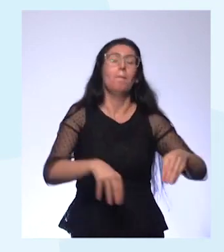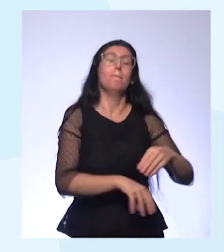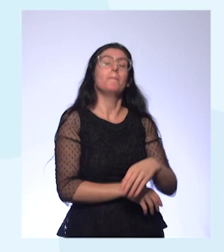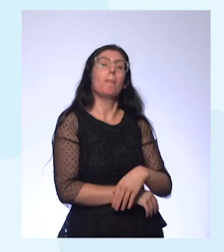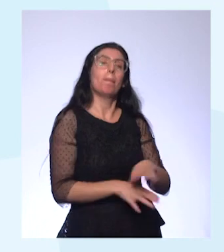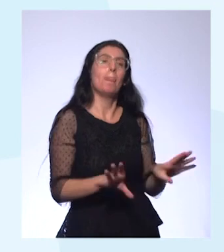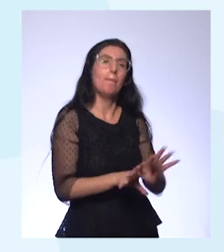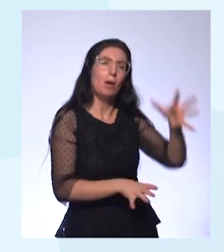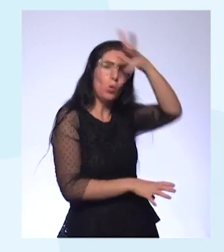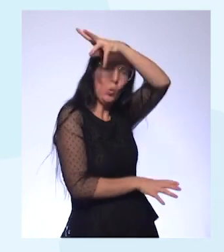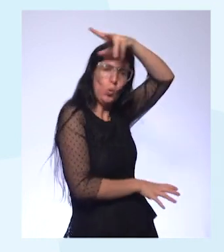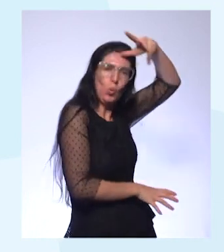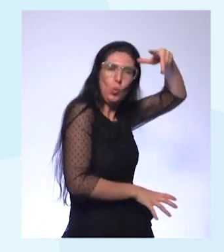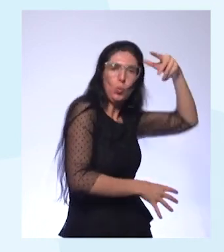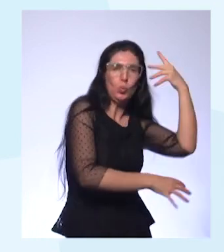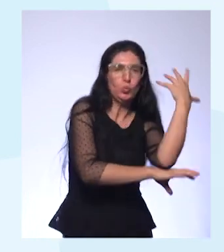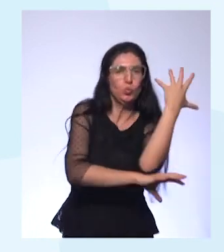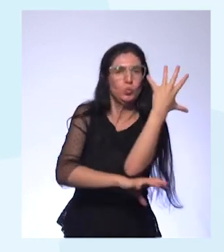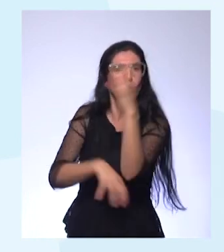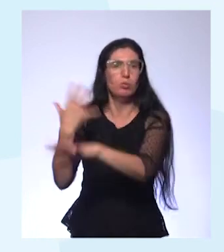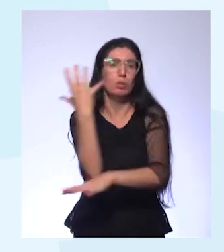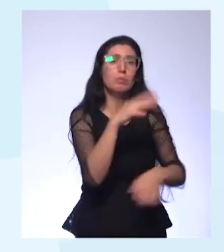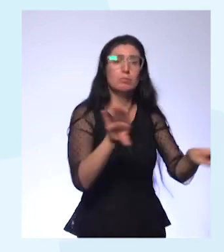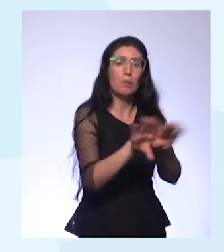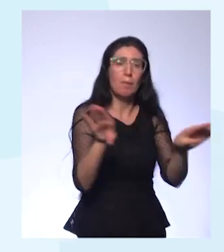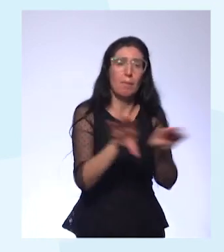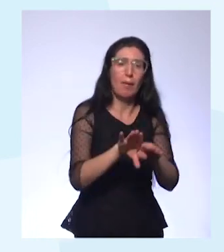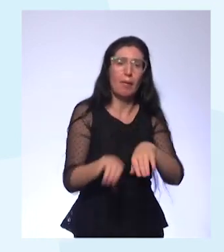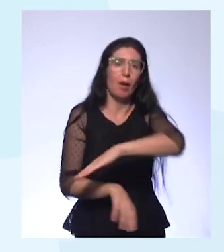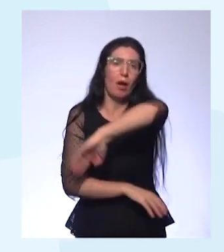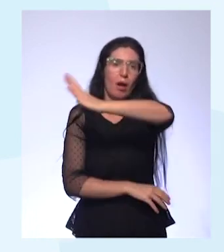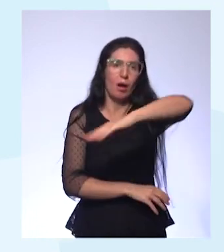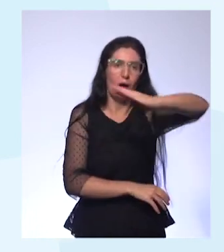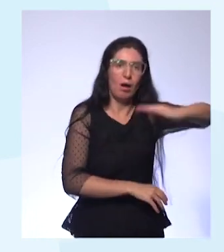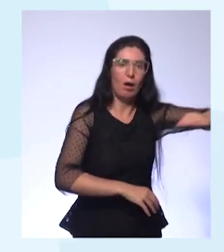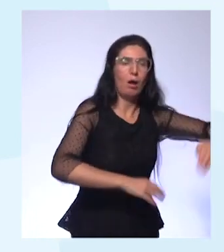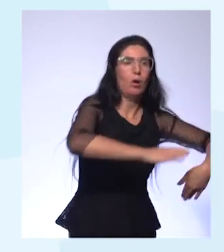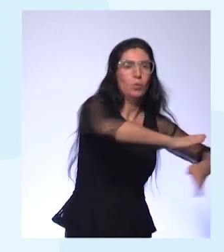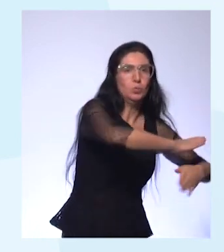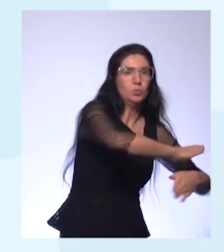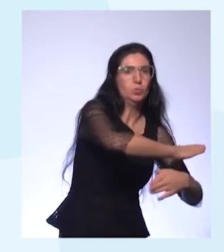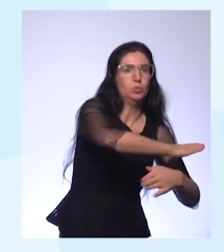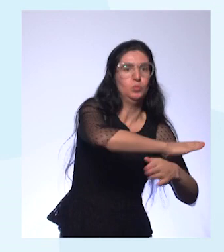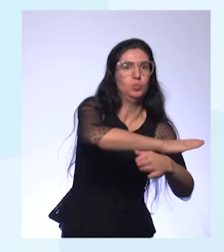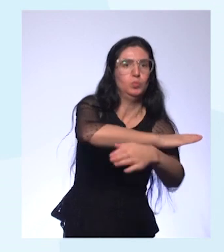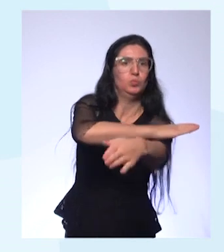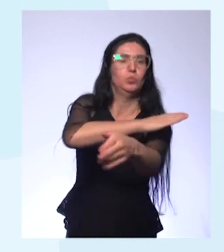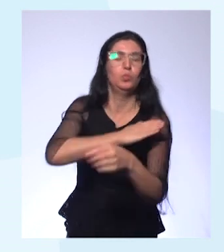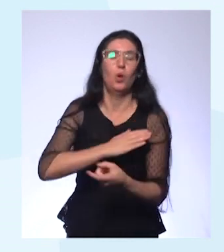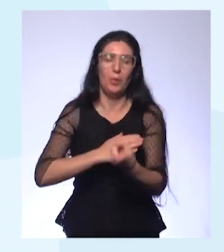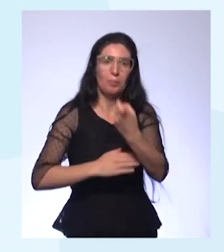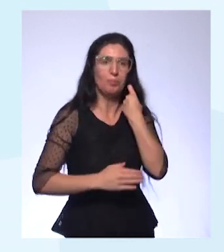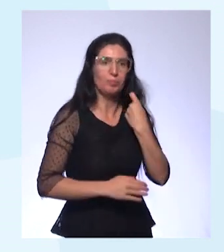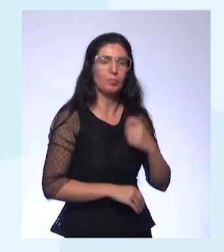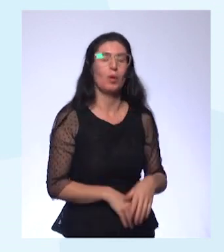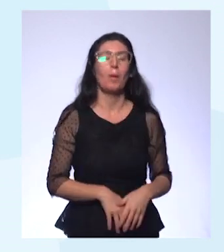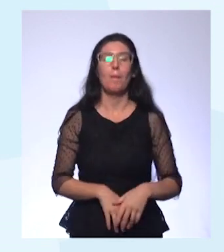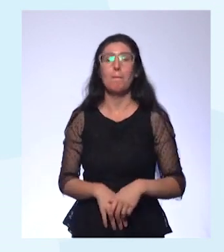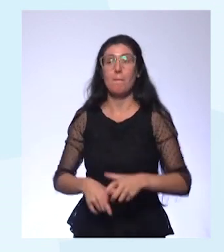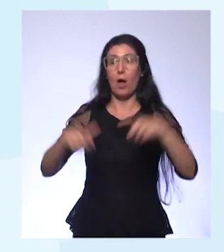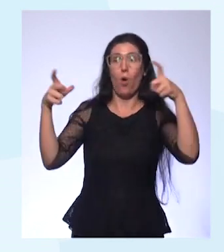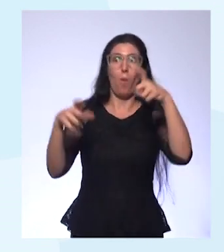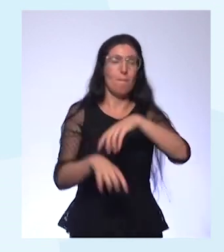aí o sistema costeiro marinho aí, né, formando aí um grande ecossistema que nós temos no nosso país, que é rico